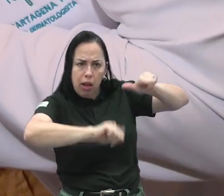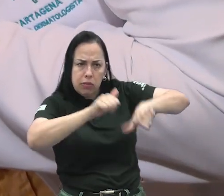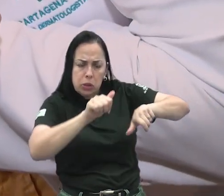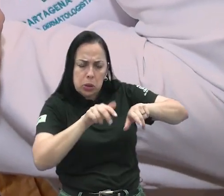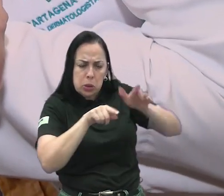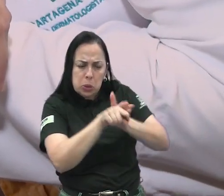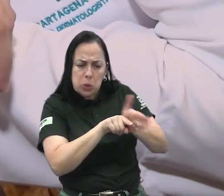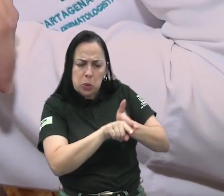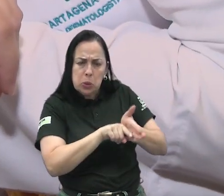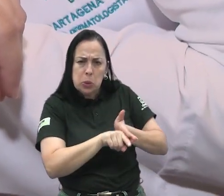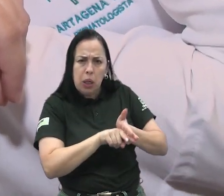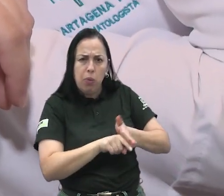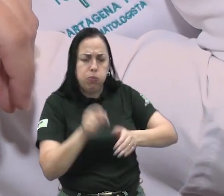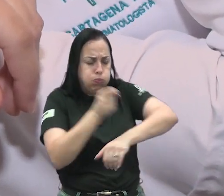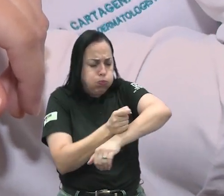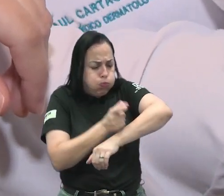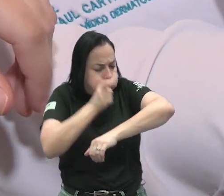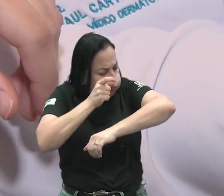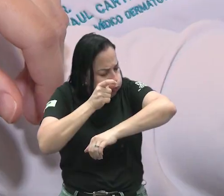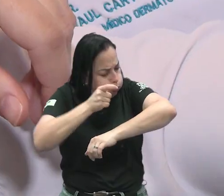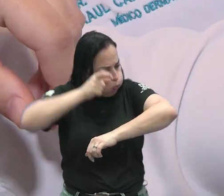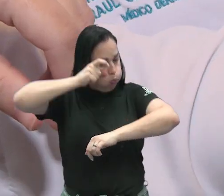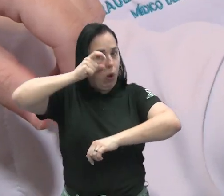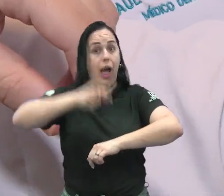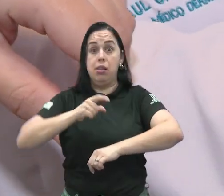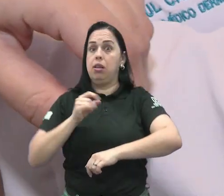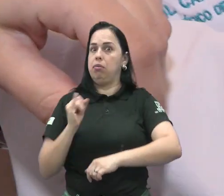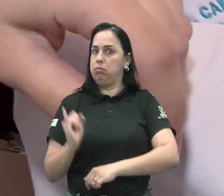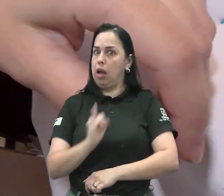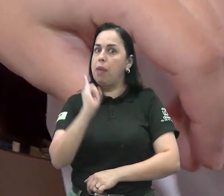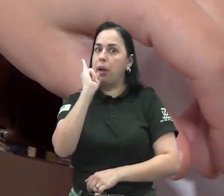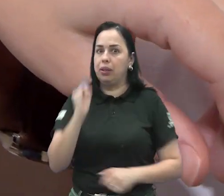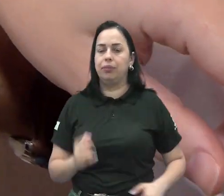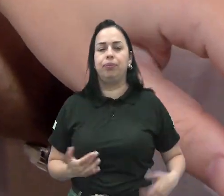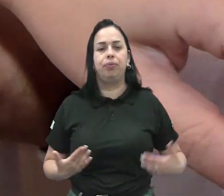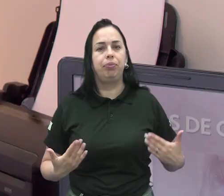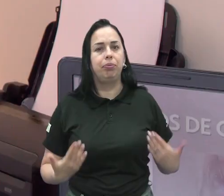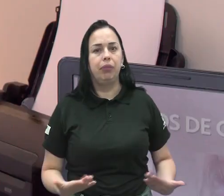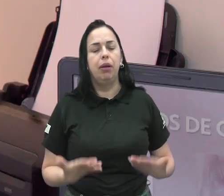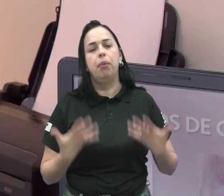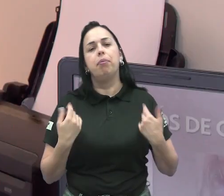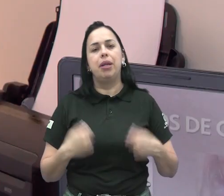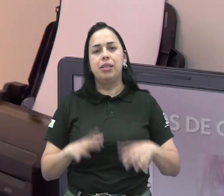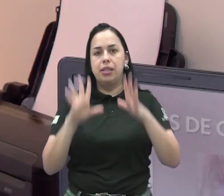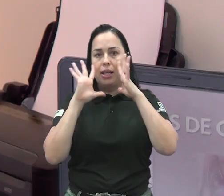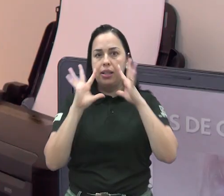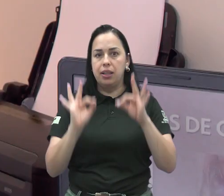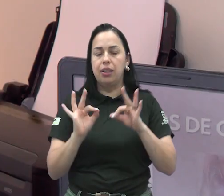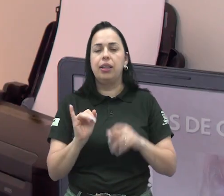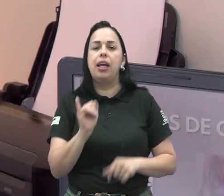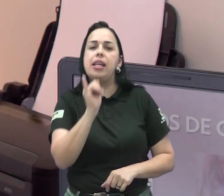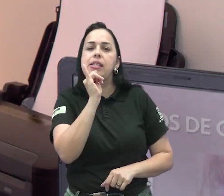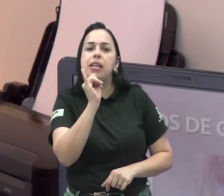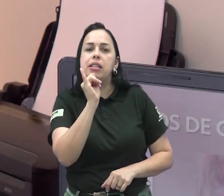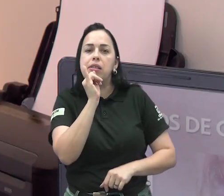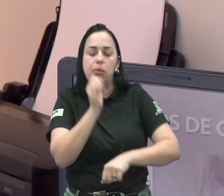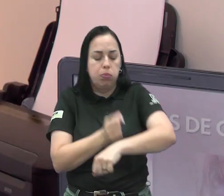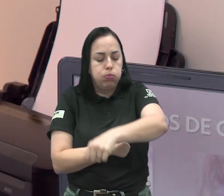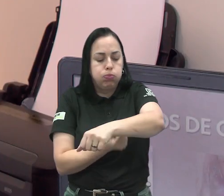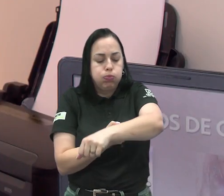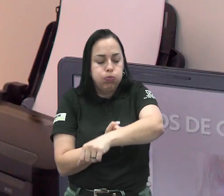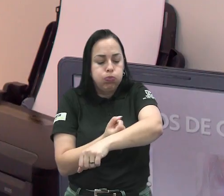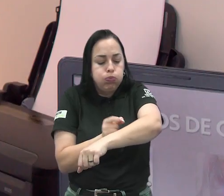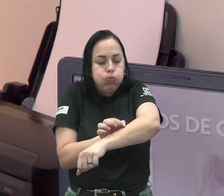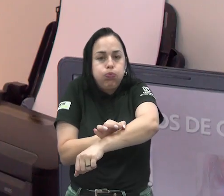essa, em que o médico examina com uma lente apropriada, é sempre recomendada. Temos que ficar atento a alguns sinais, como o surgimento